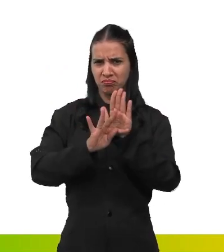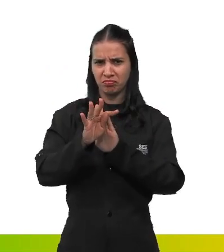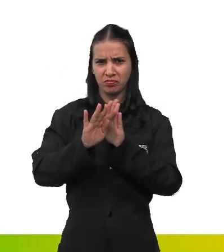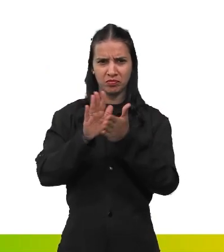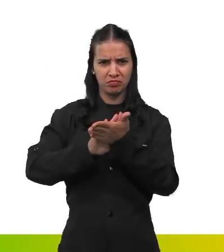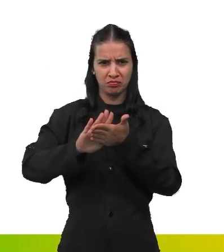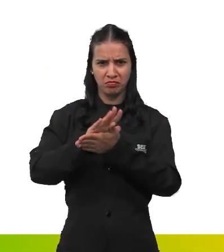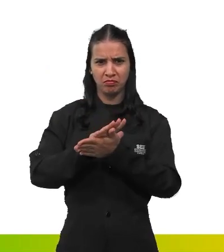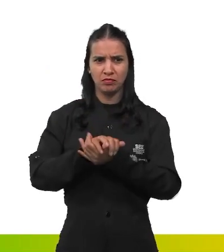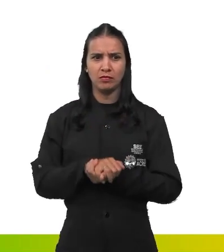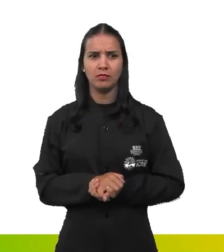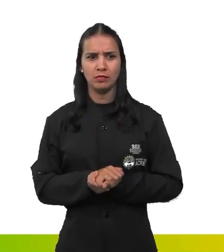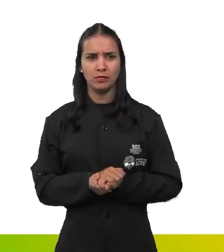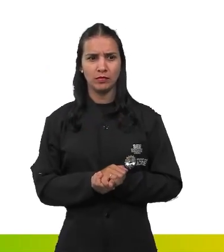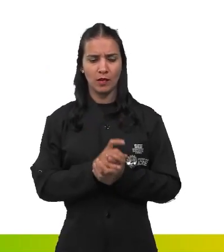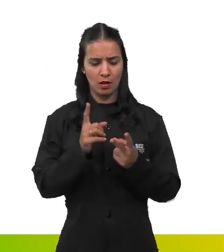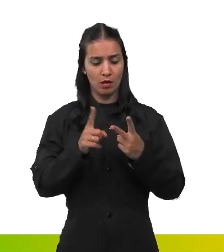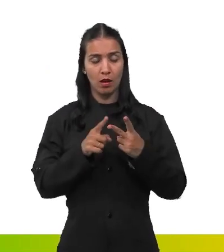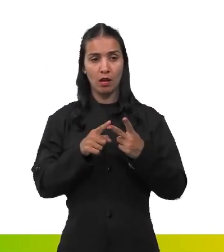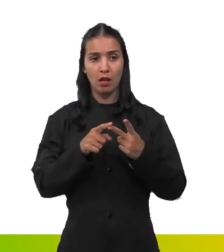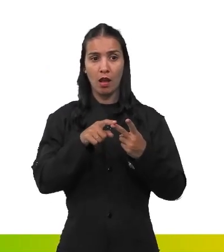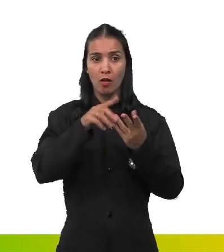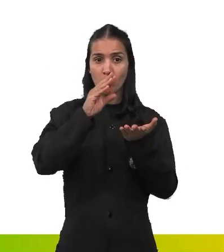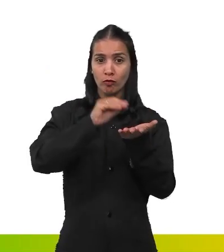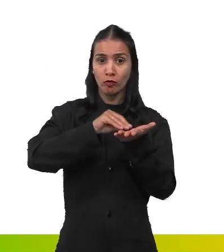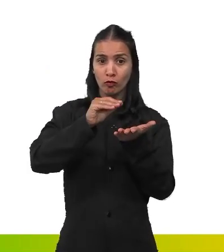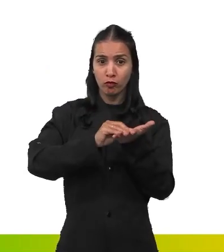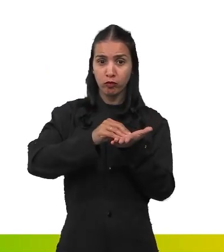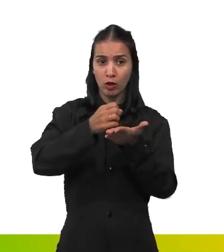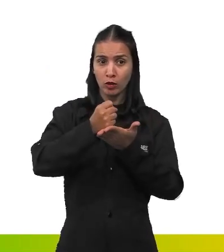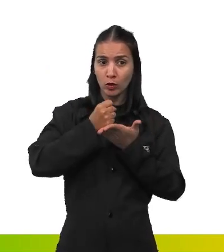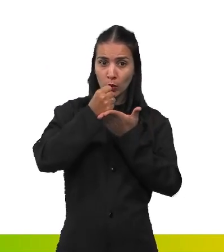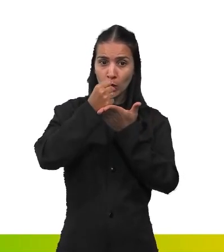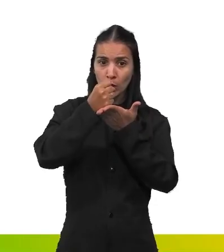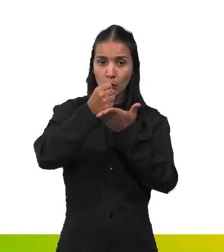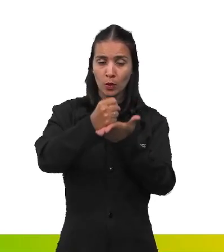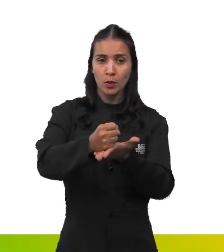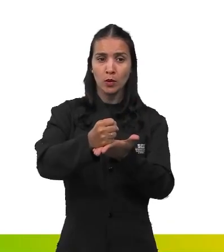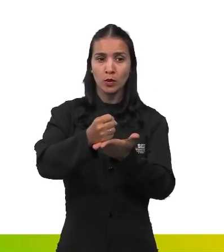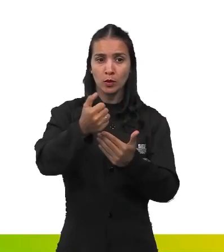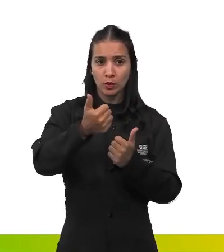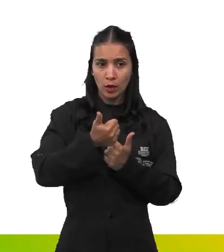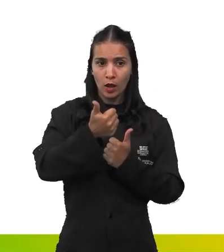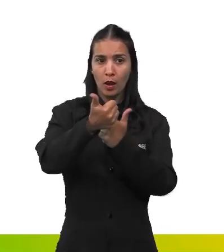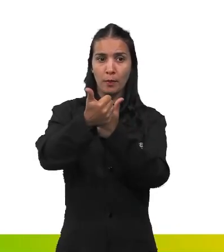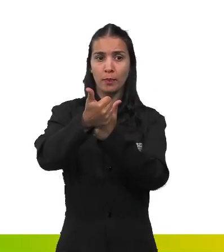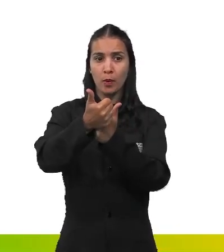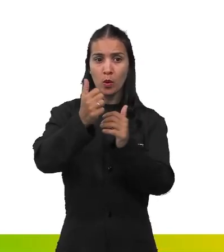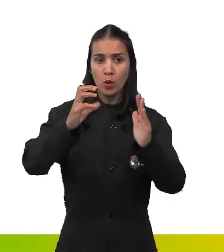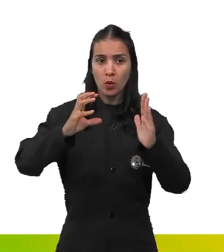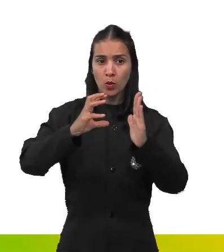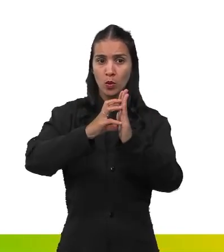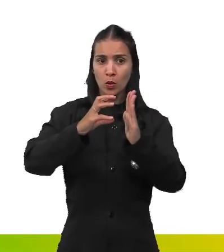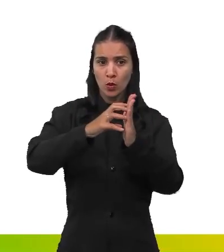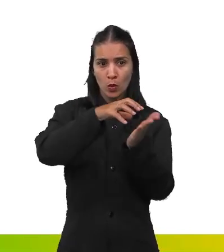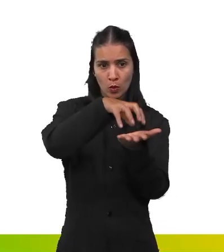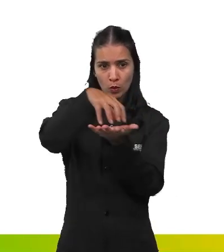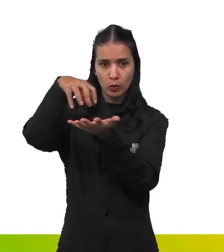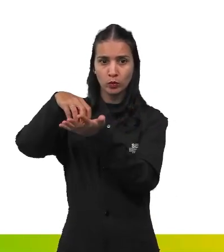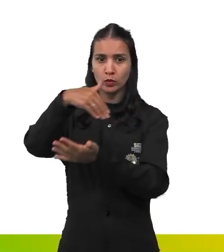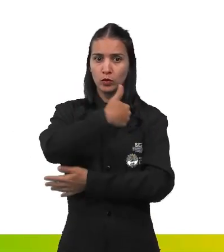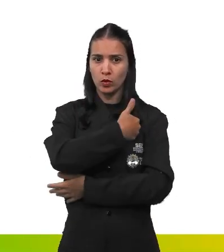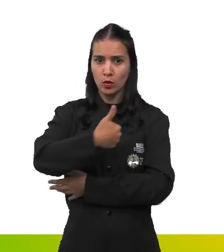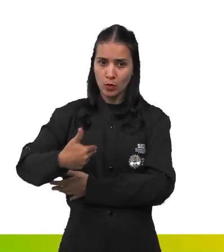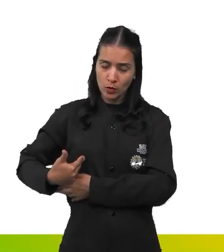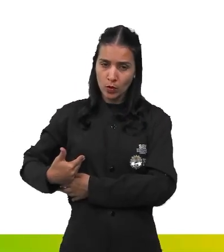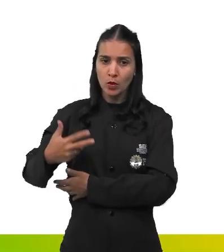falta de apoio dos órgãos públicos à cultura tradicional? Aqui também ela